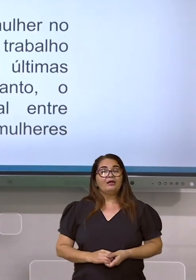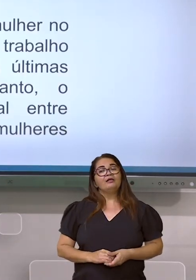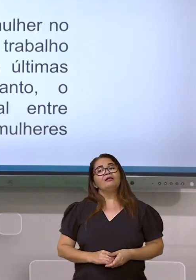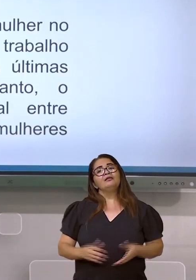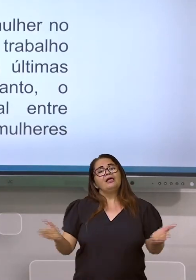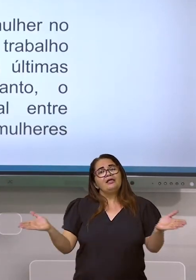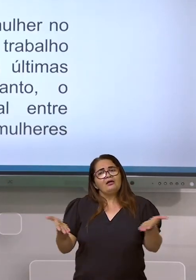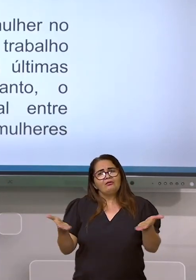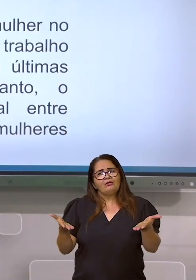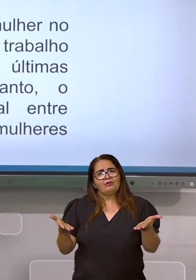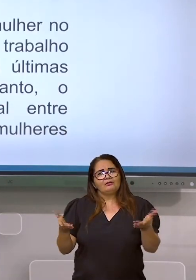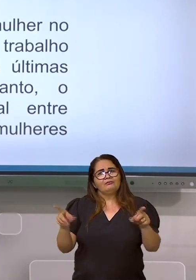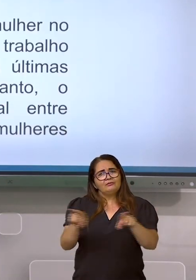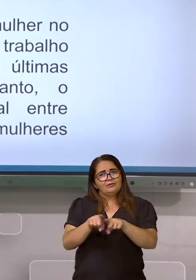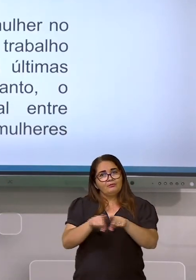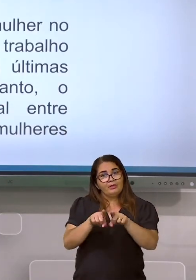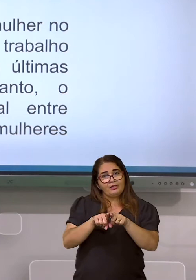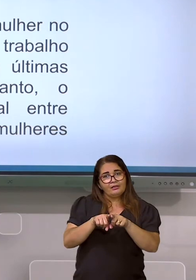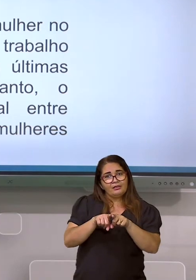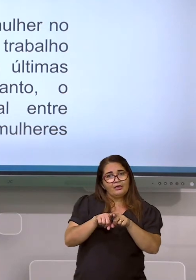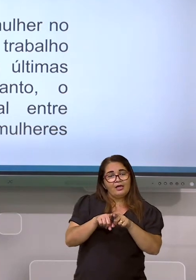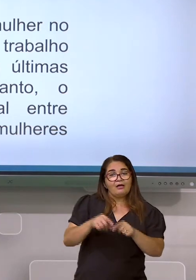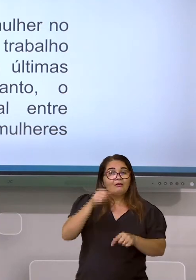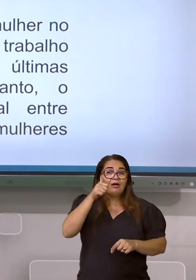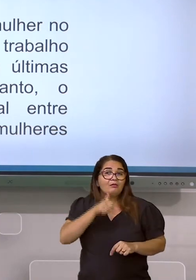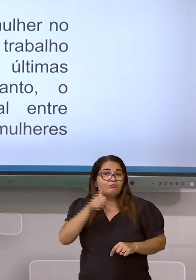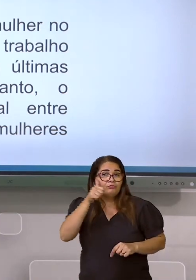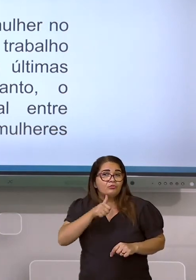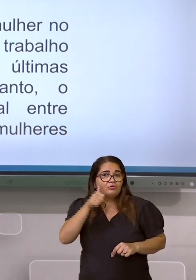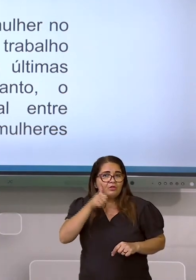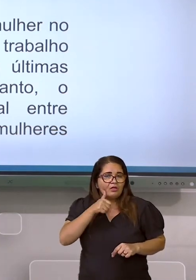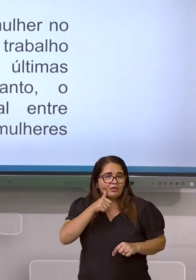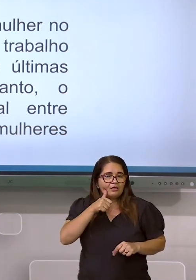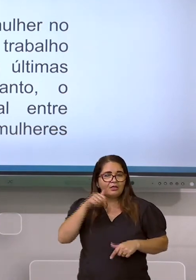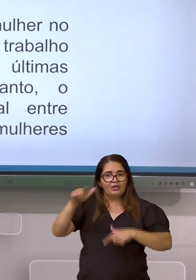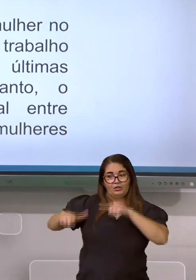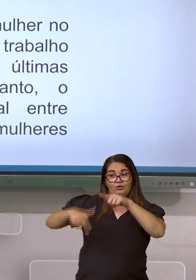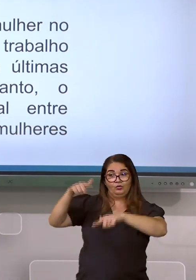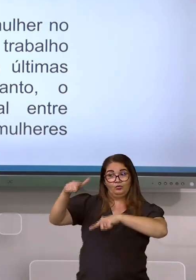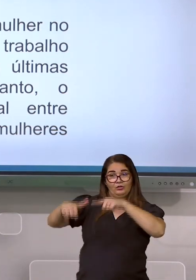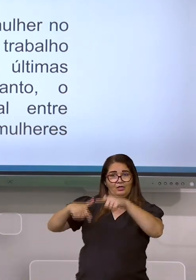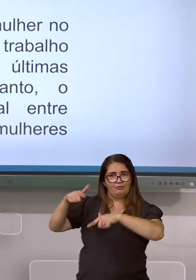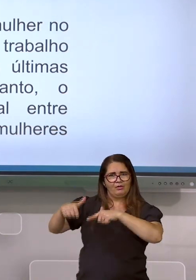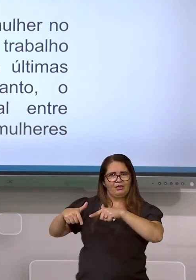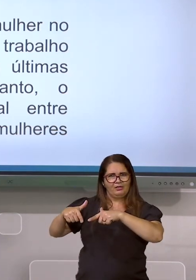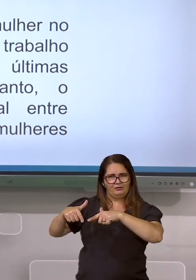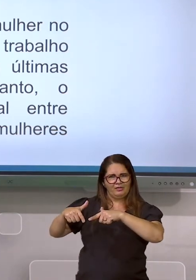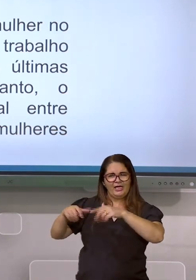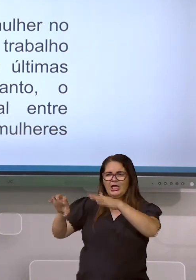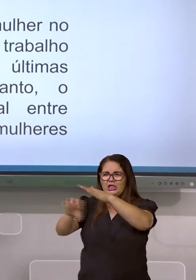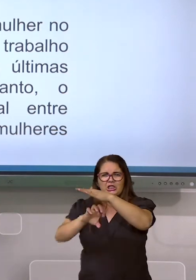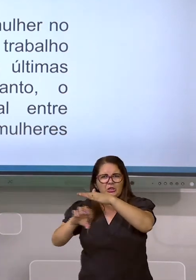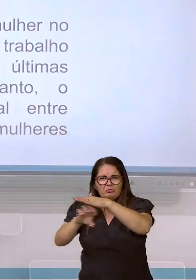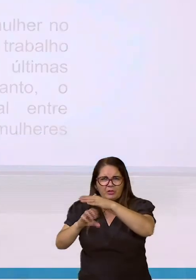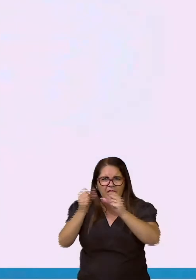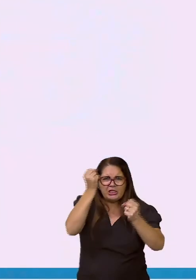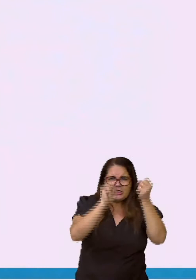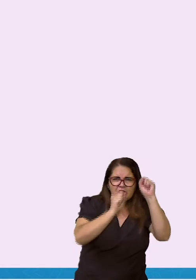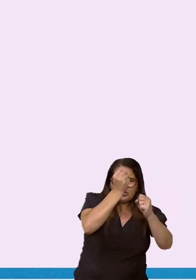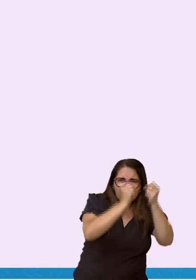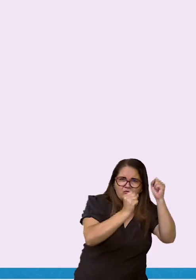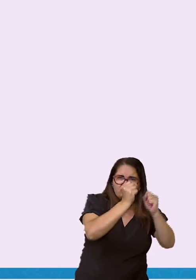mercado de trabalho? A participação da mulher no mercado do trabalho ela tem crescido muito, apesar de